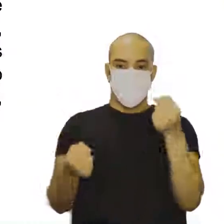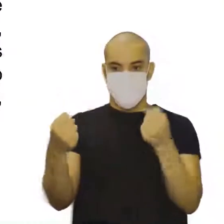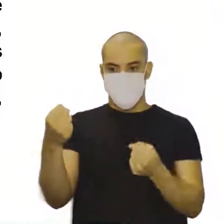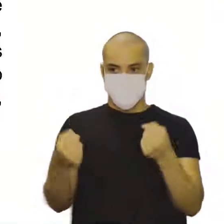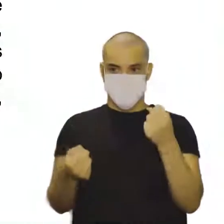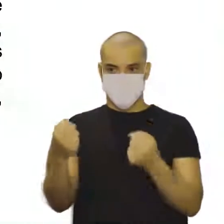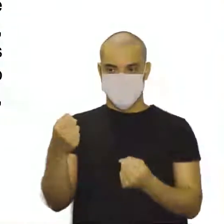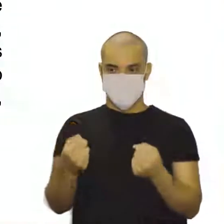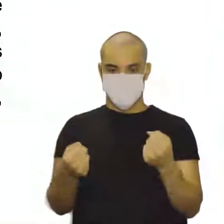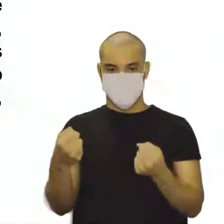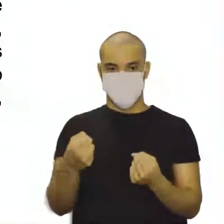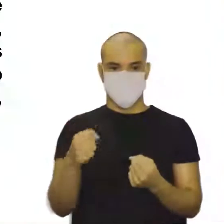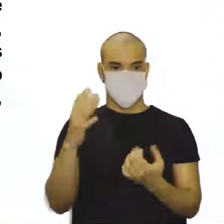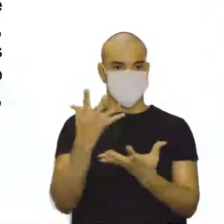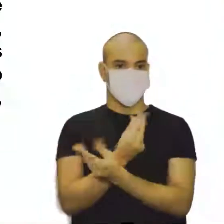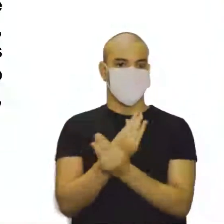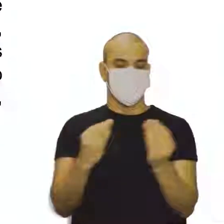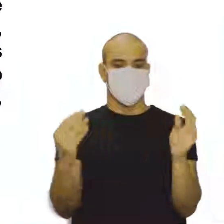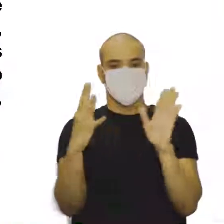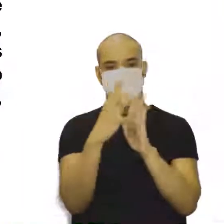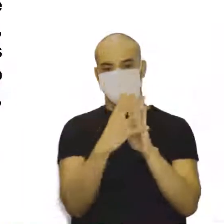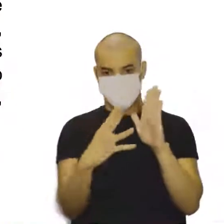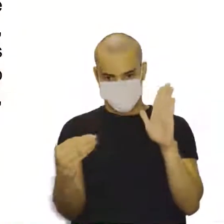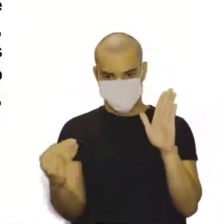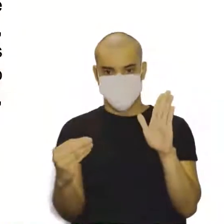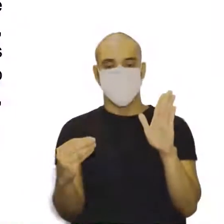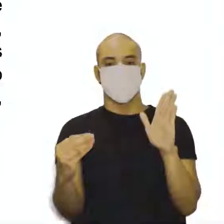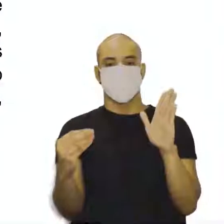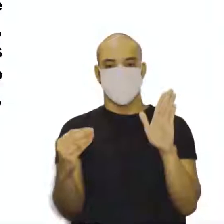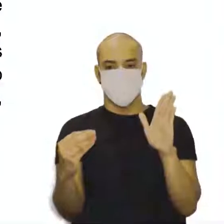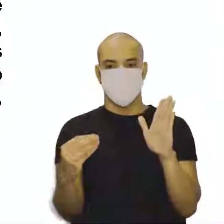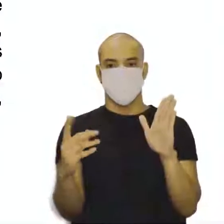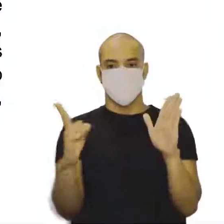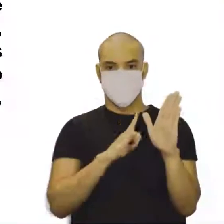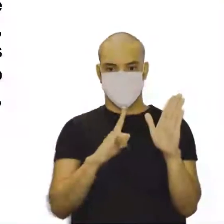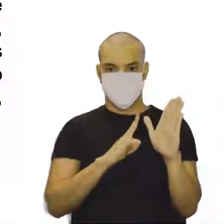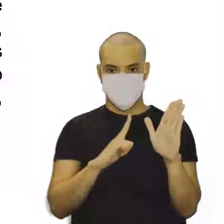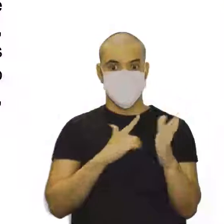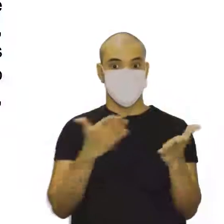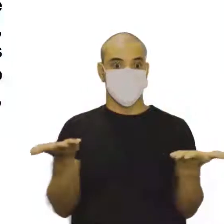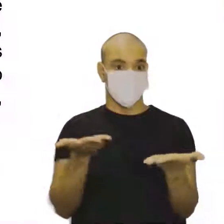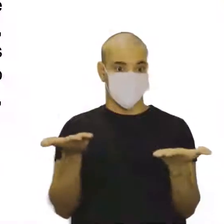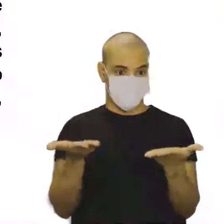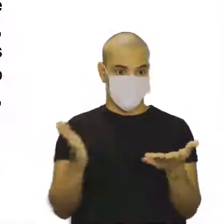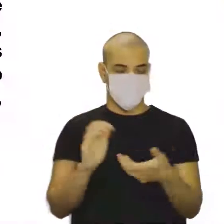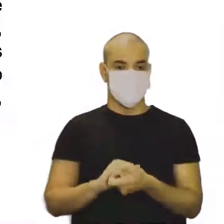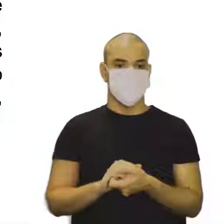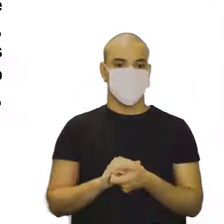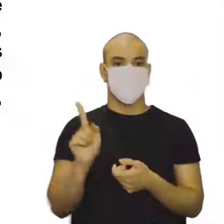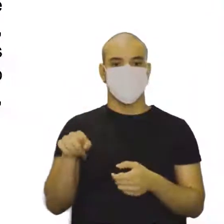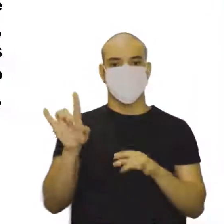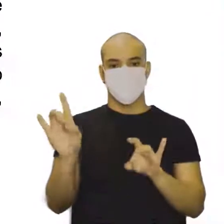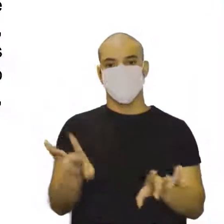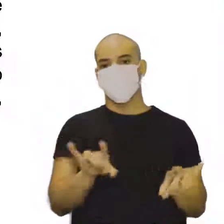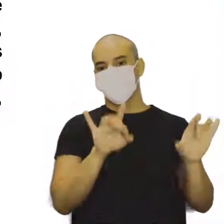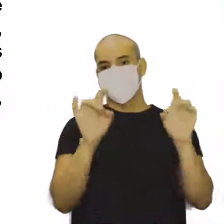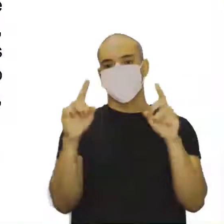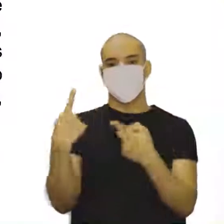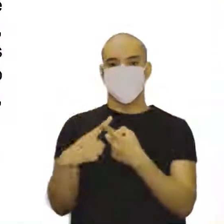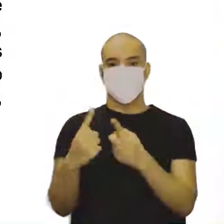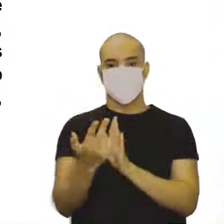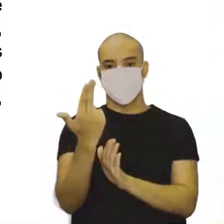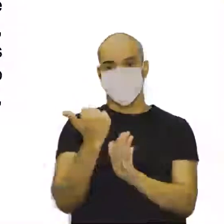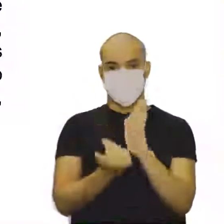automotivos. São muitos modelos, né, nesse caso, que existem no mercado. Eles são especiais porque o seu desenho